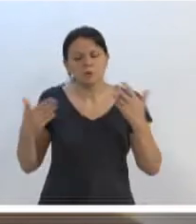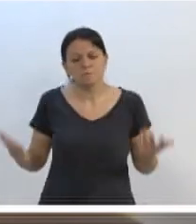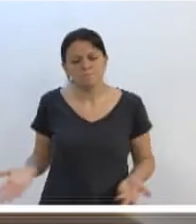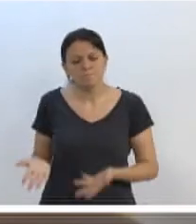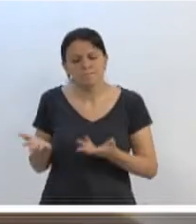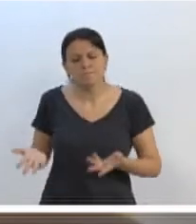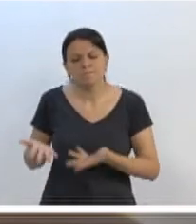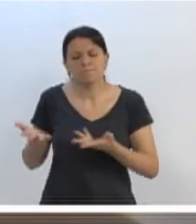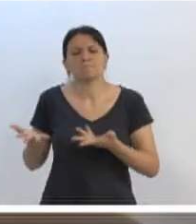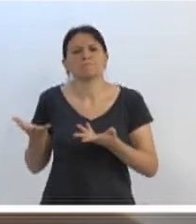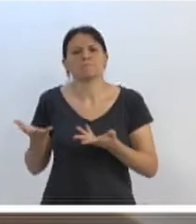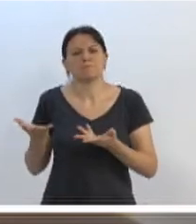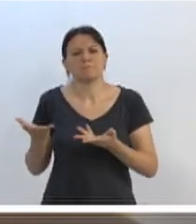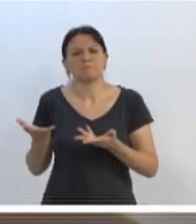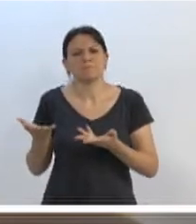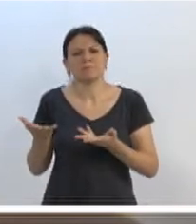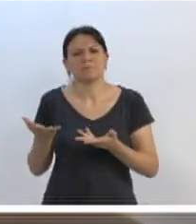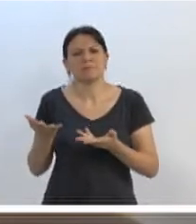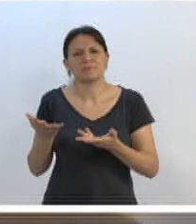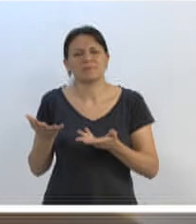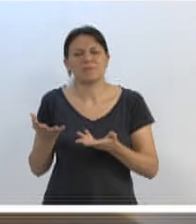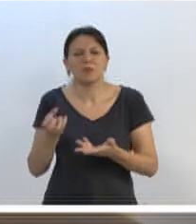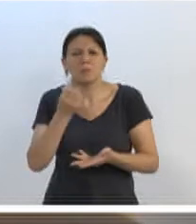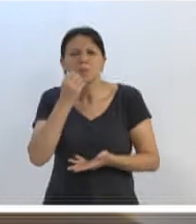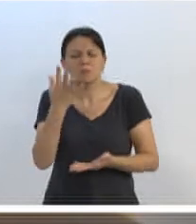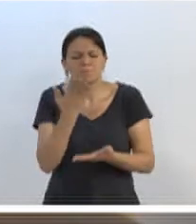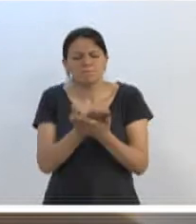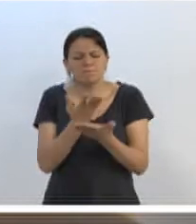essas crianças para se formarem em bons